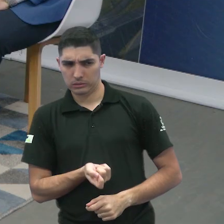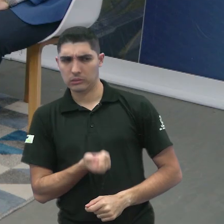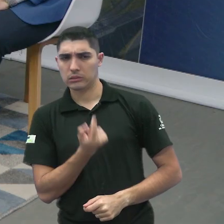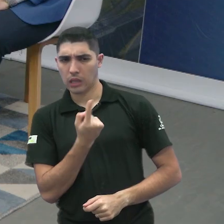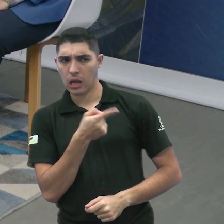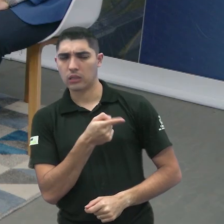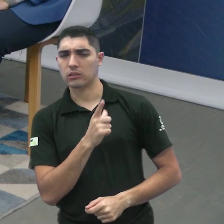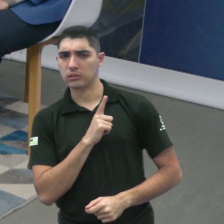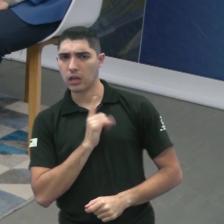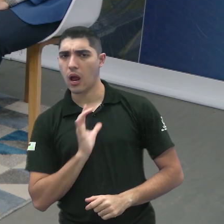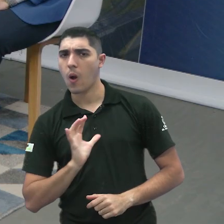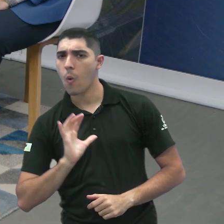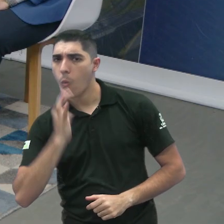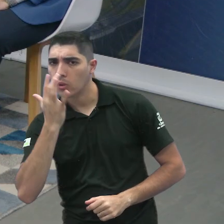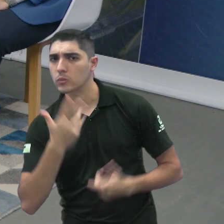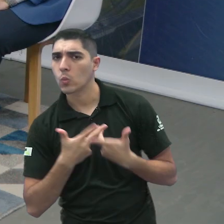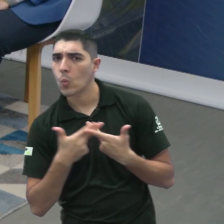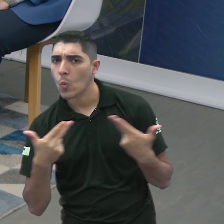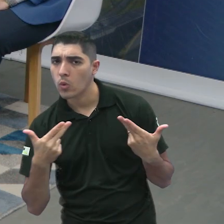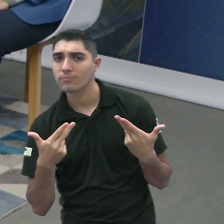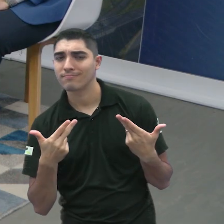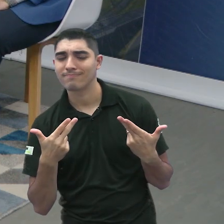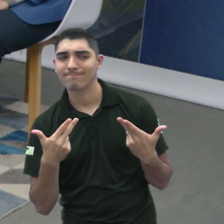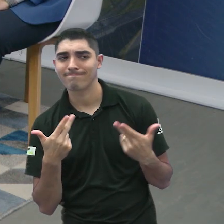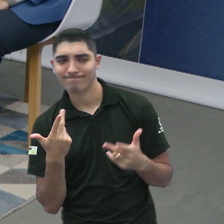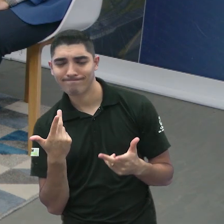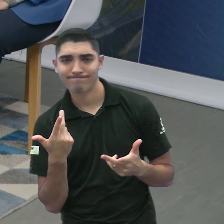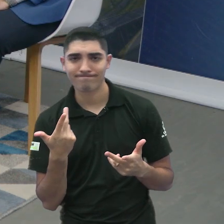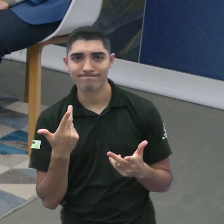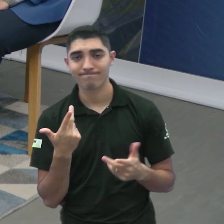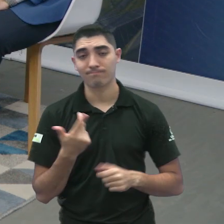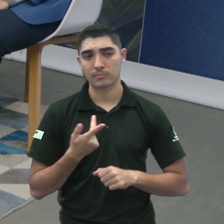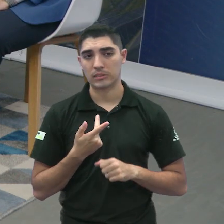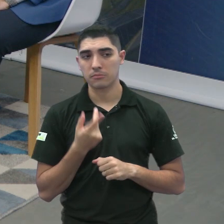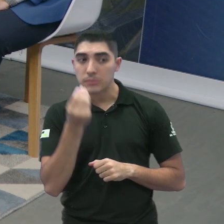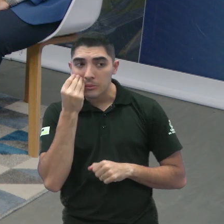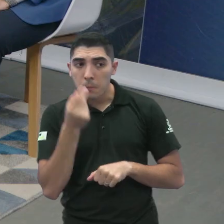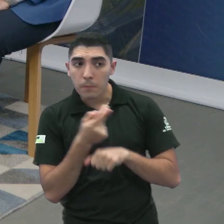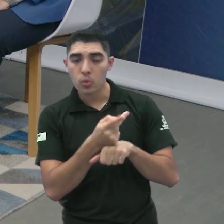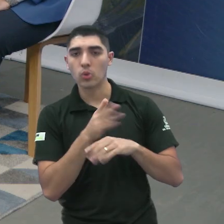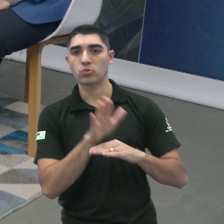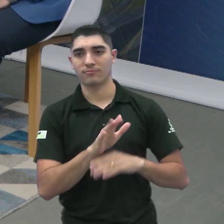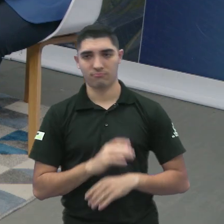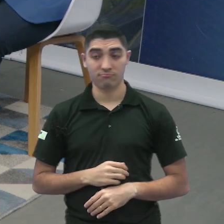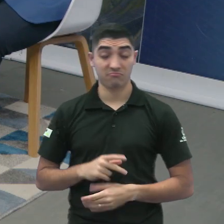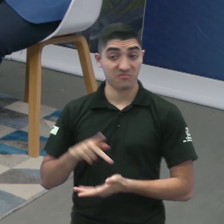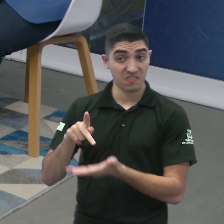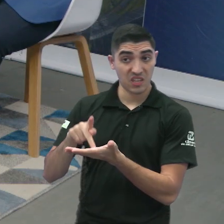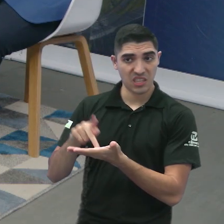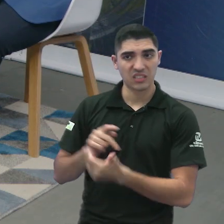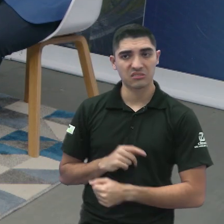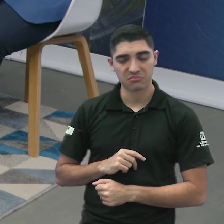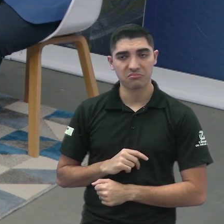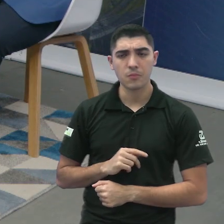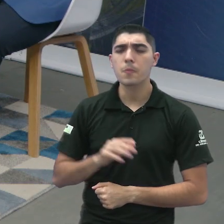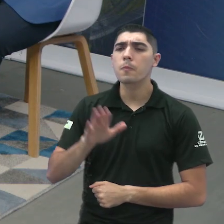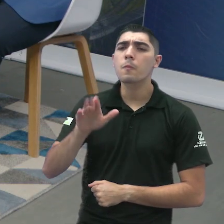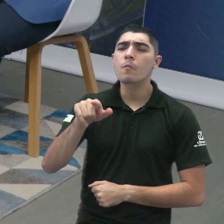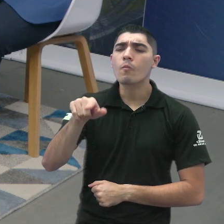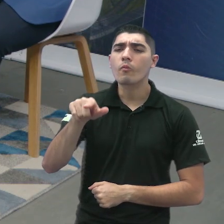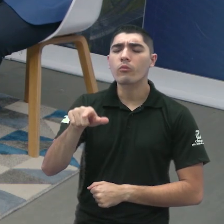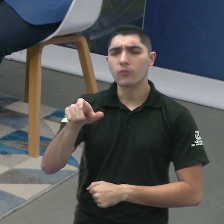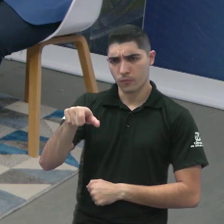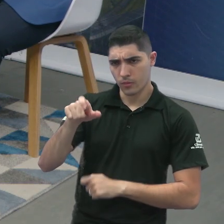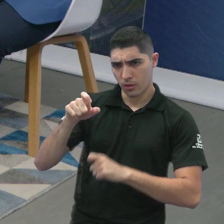alguma coisa está acontecendo, né? Então, a gente precisa procurar ajuda nesses contextos. Com certeza. Doutor, esse aumento, né,